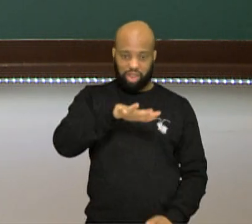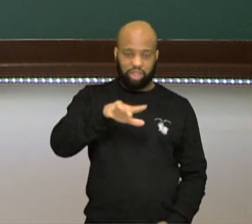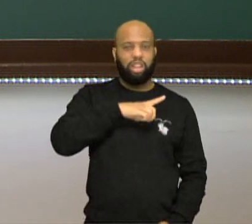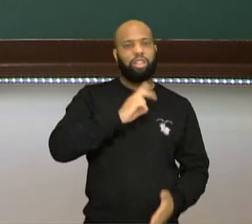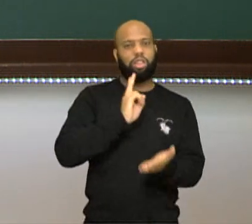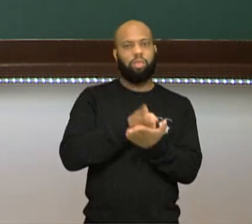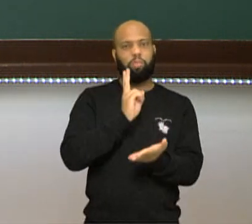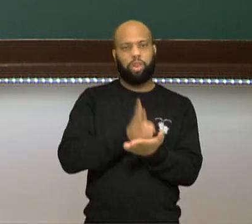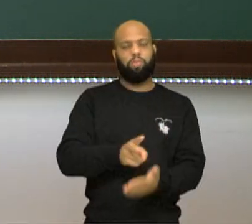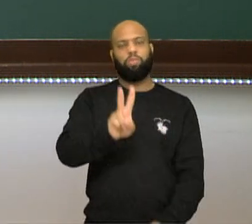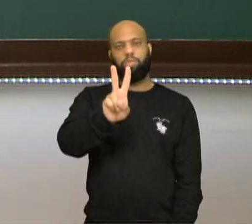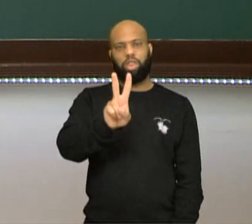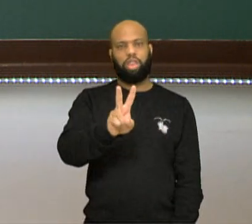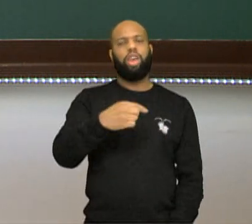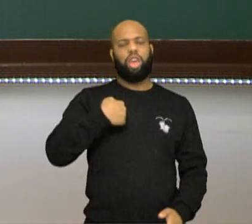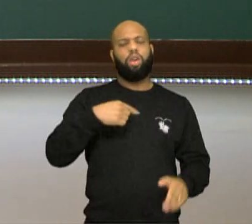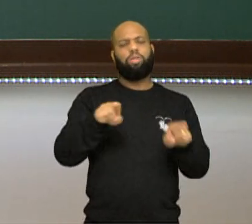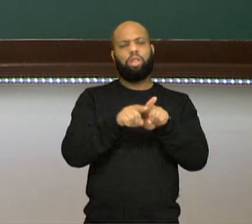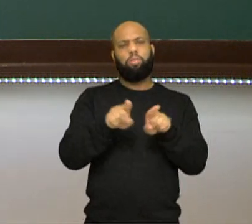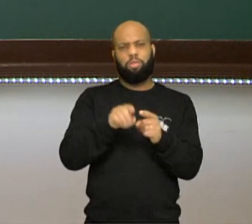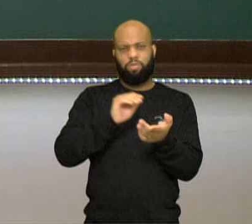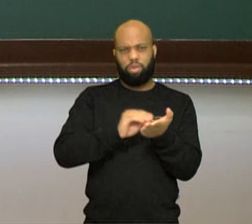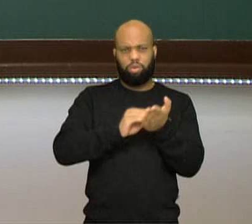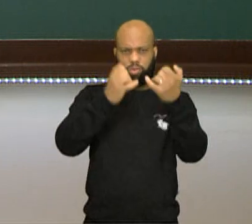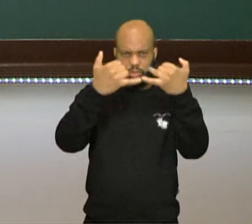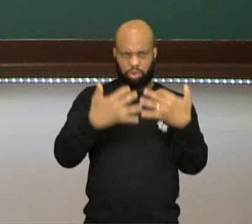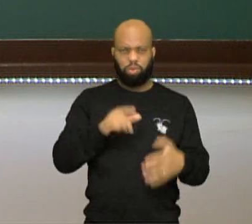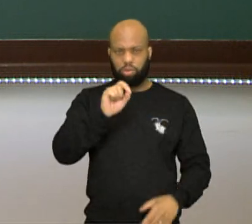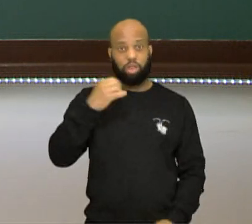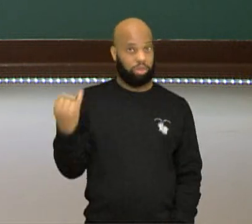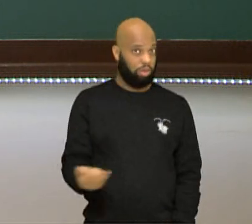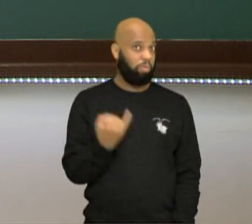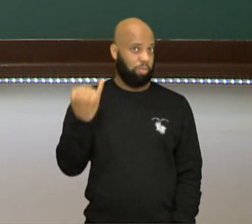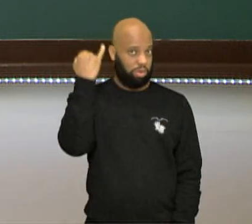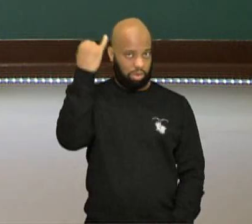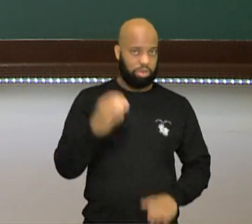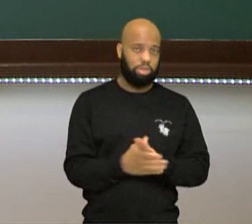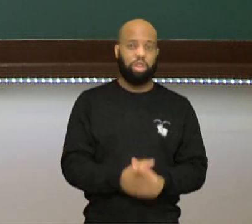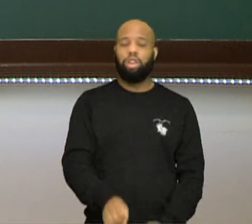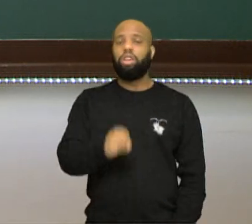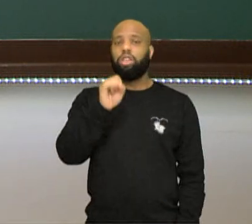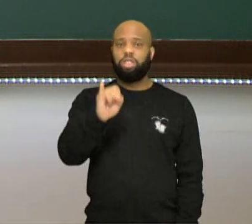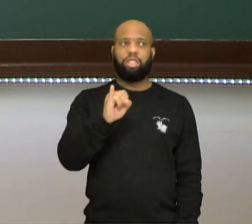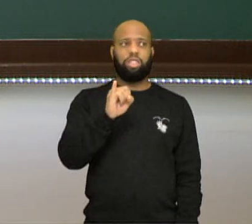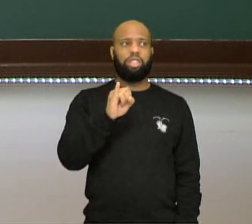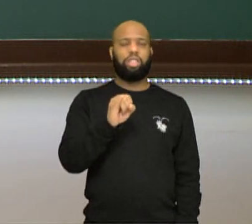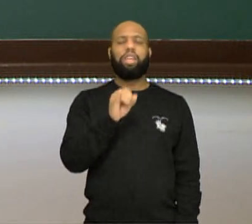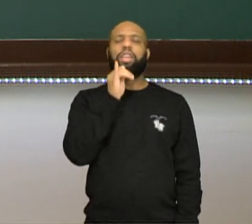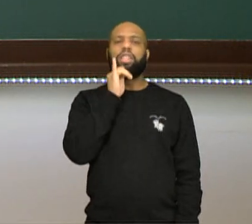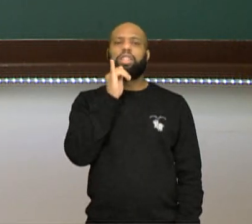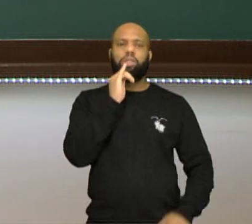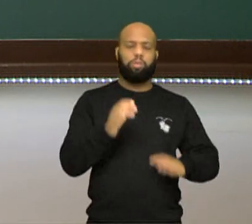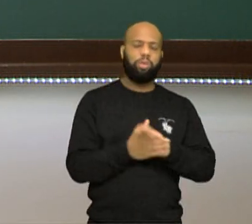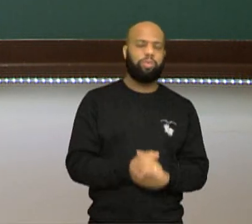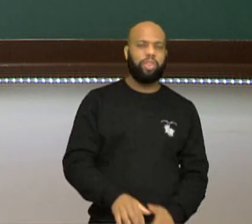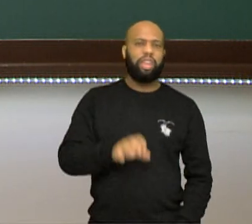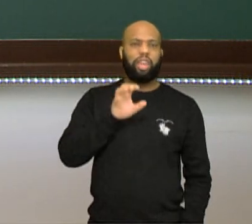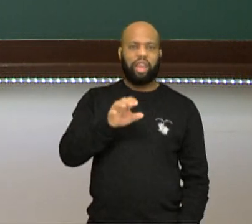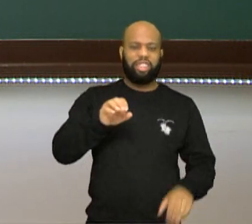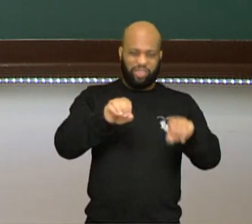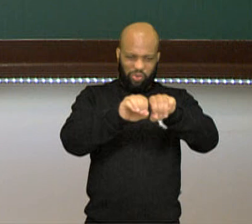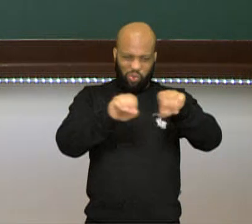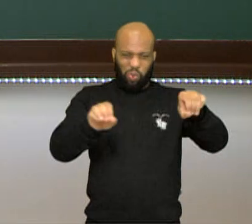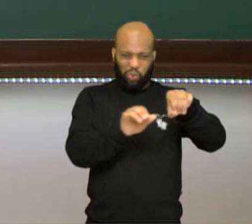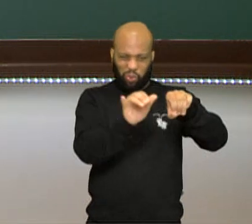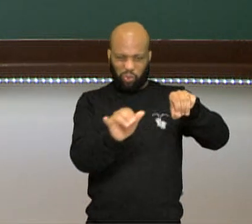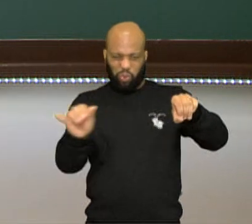potencial. Uma coisa que eu não comentei que é muito importante, tá? É que quando eu tenho... Por que um condutor tem todos os pontos